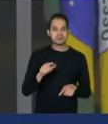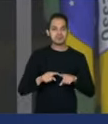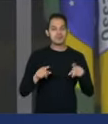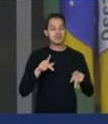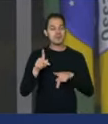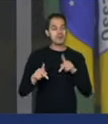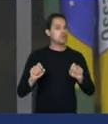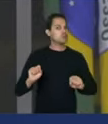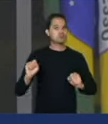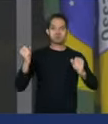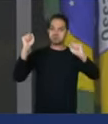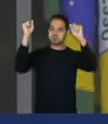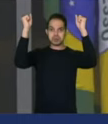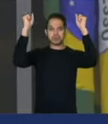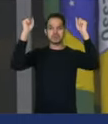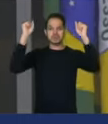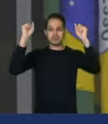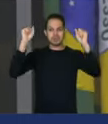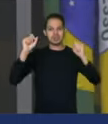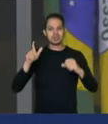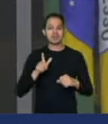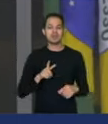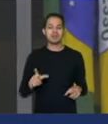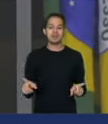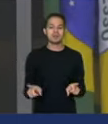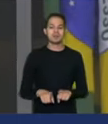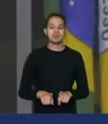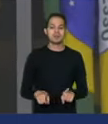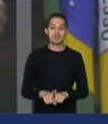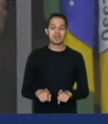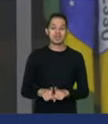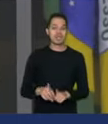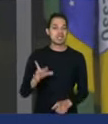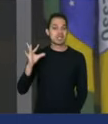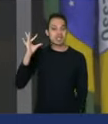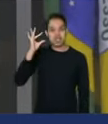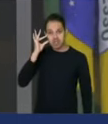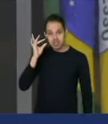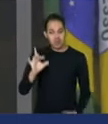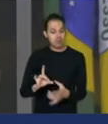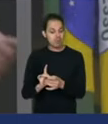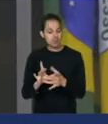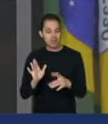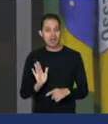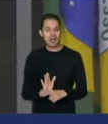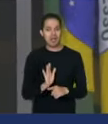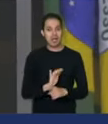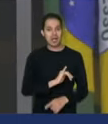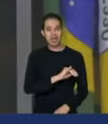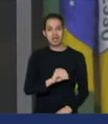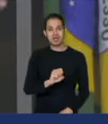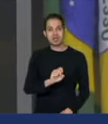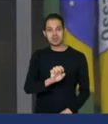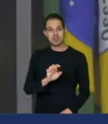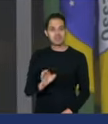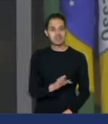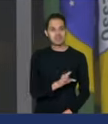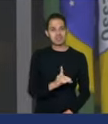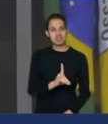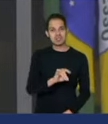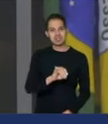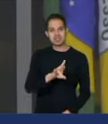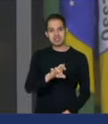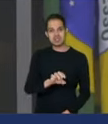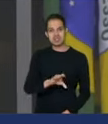sido imensa. Também, Dilma, indulto beneficiou José Dirceu, condenado no Mensalão, no governo